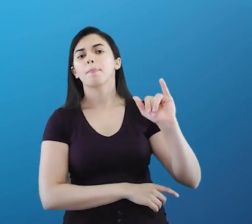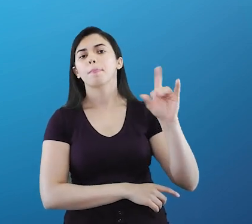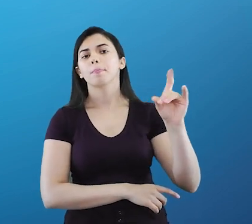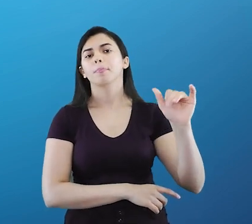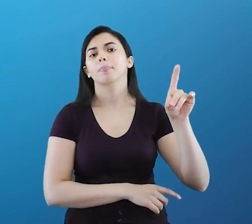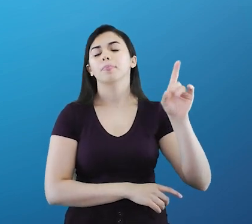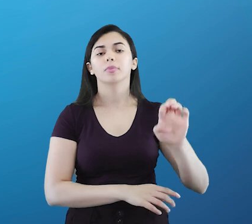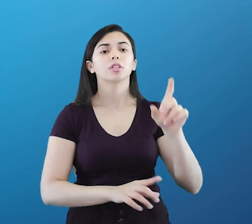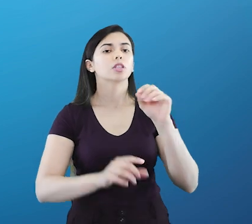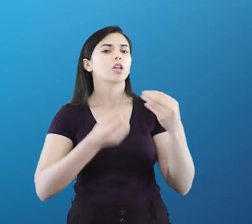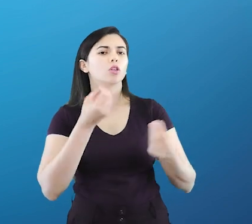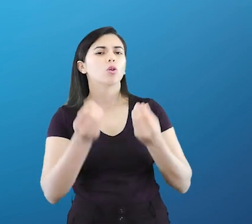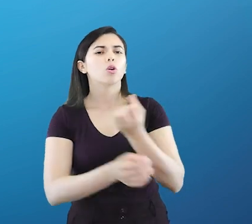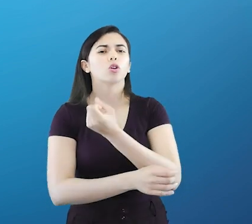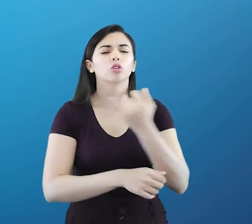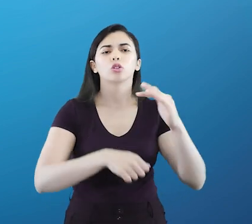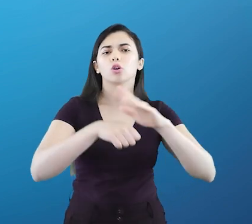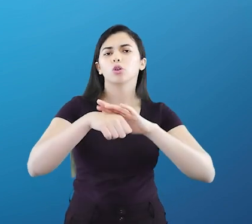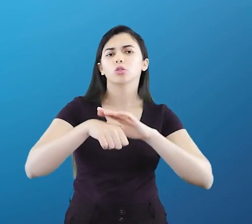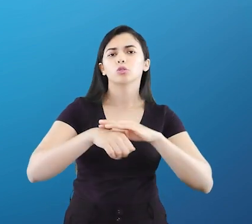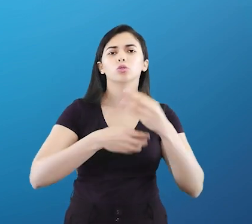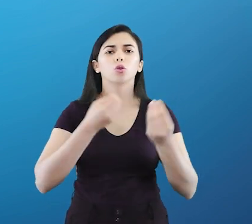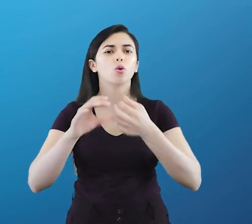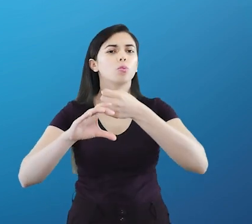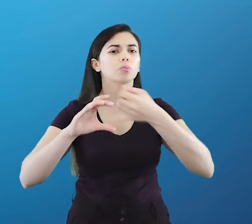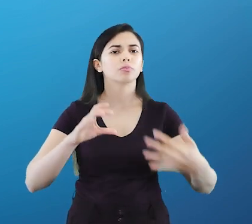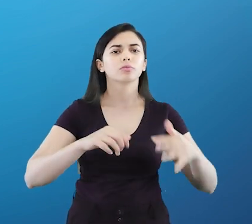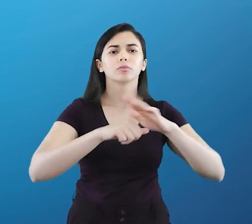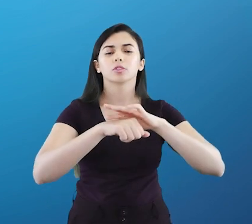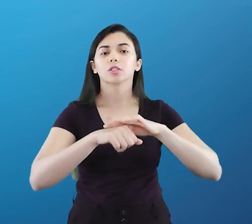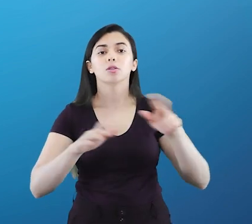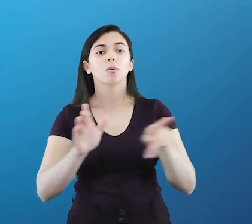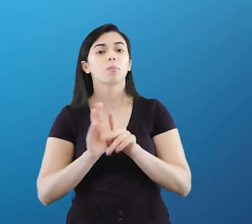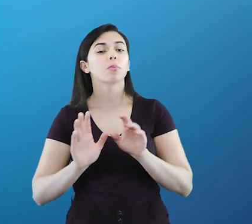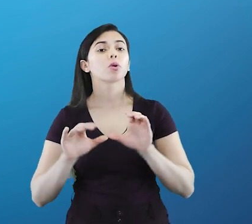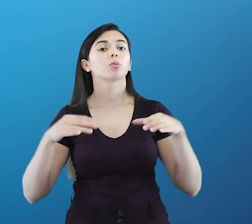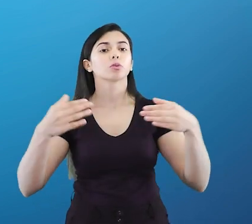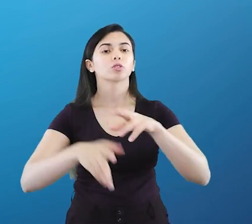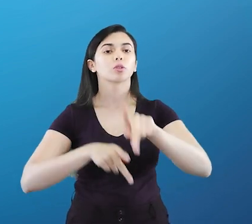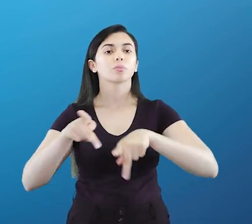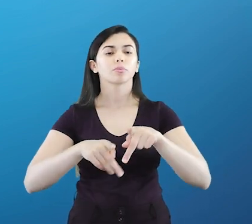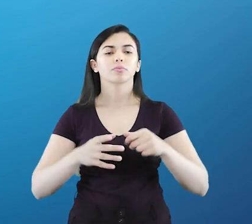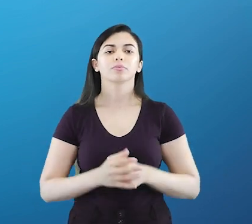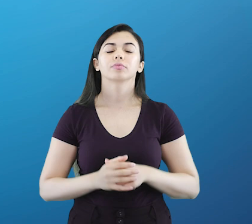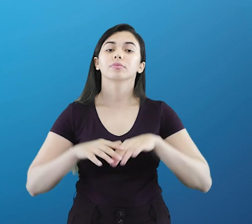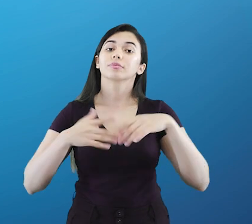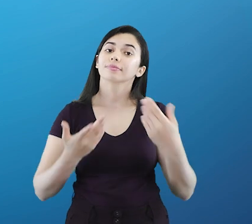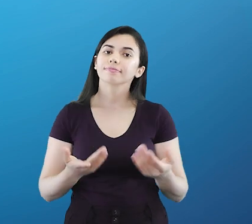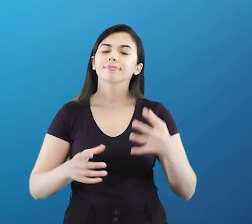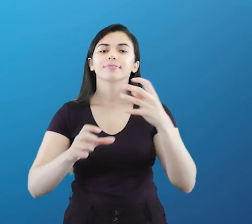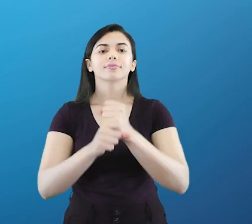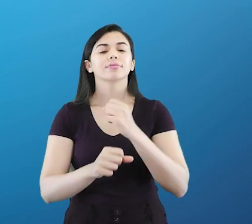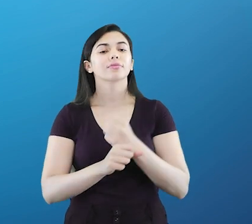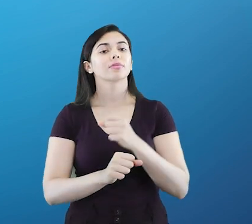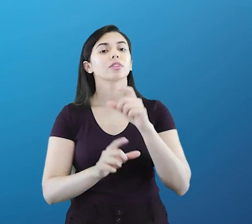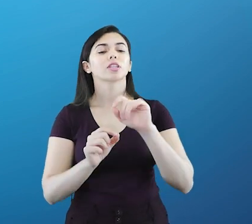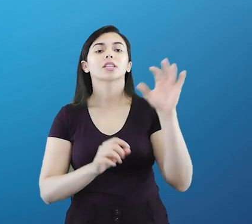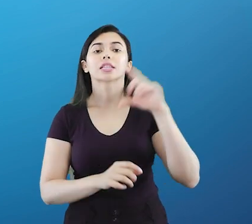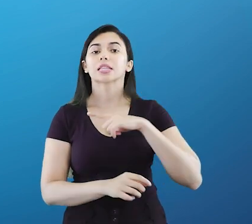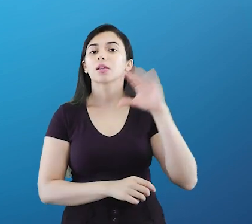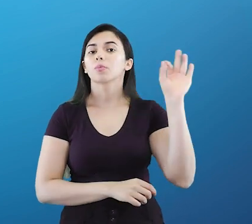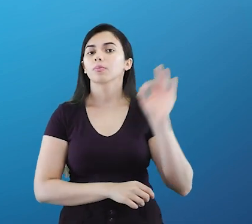das doenças e dos agravos de saúde na população. Para se calcular a morbidade, também há uma taxa